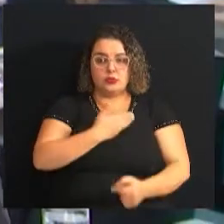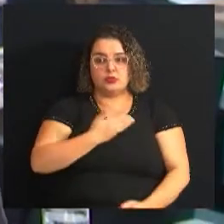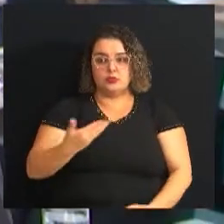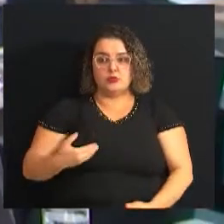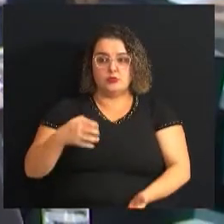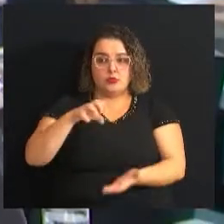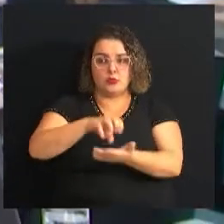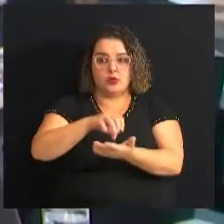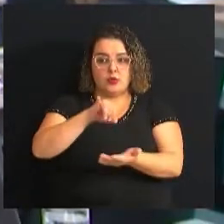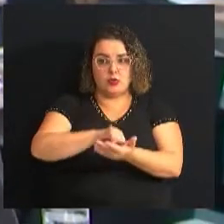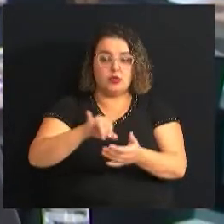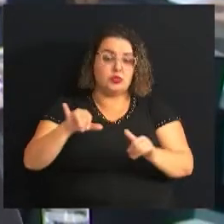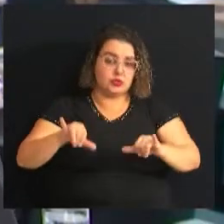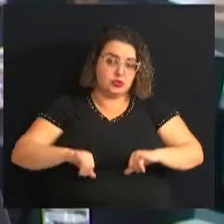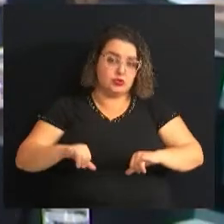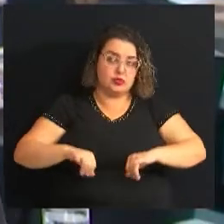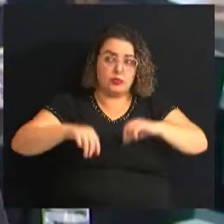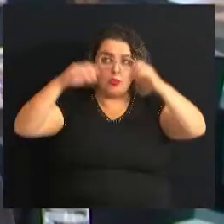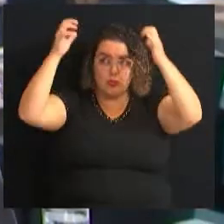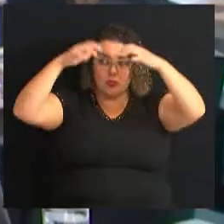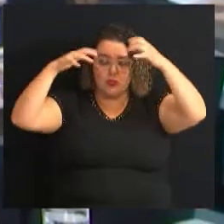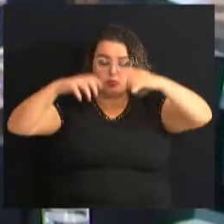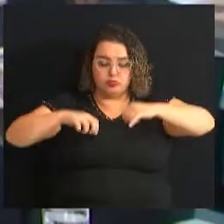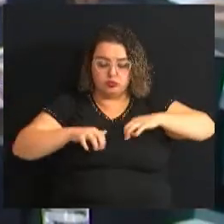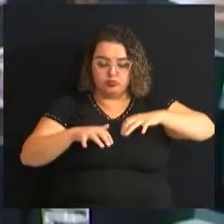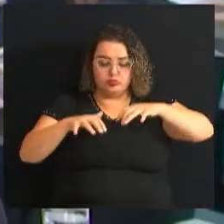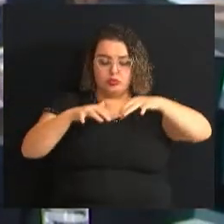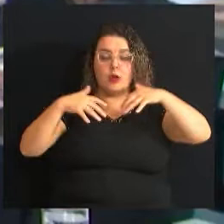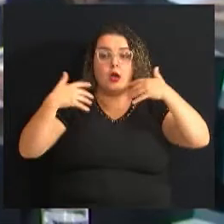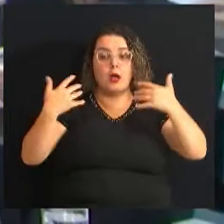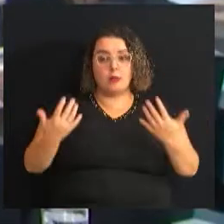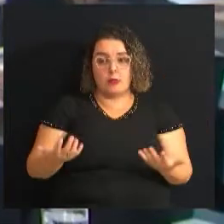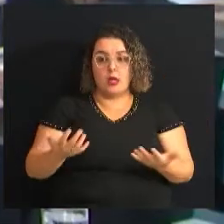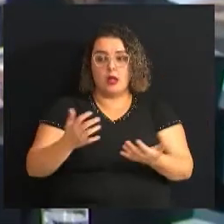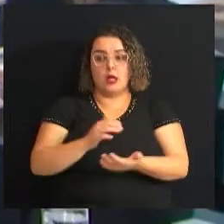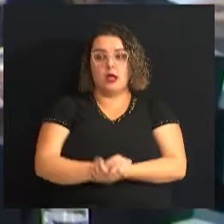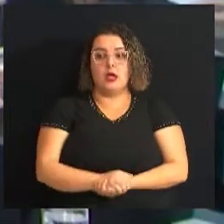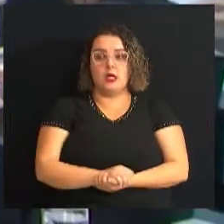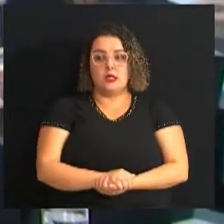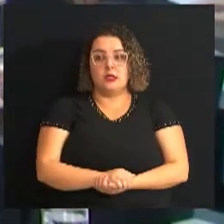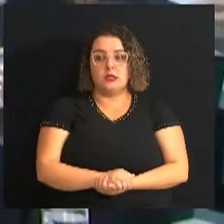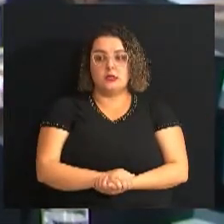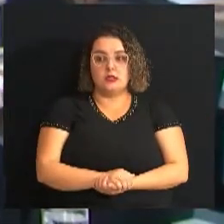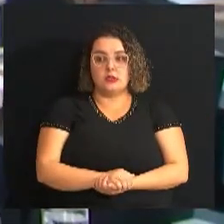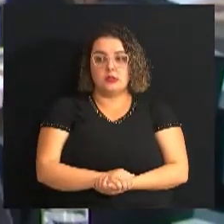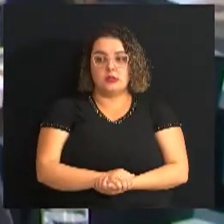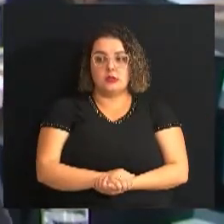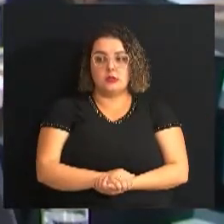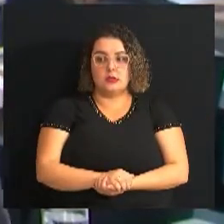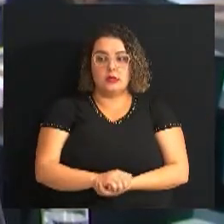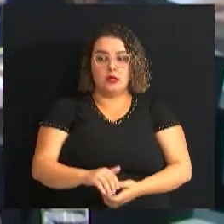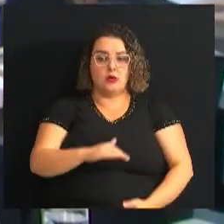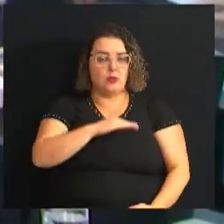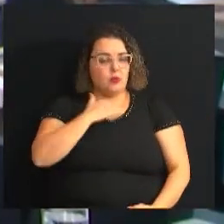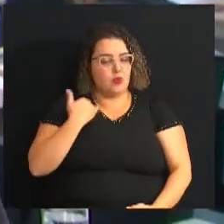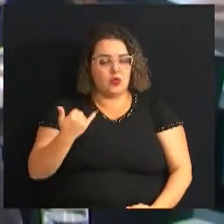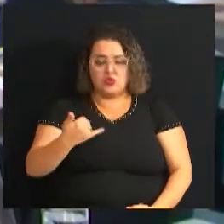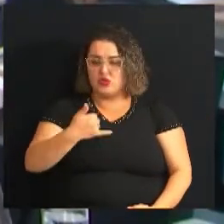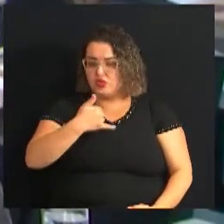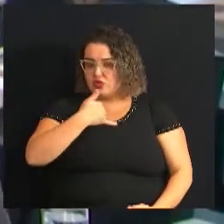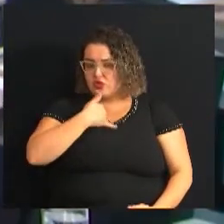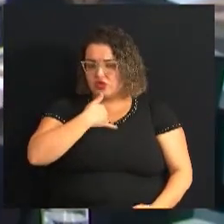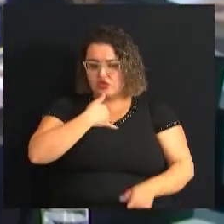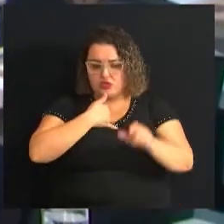que sofrem alagamento. Sobretudo, né, aquela morte lamentável, né, de uma